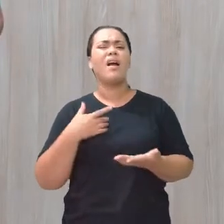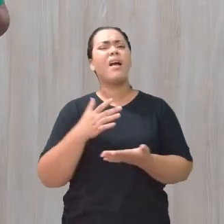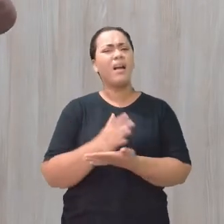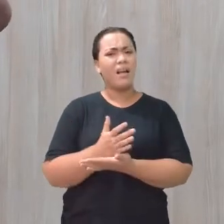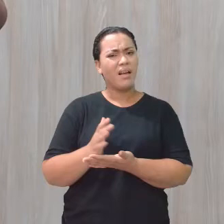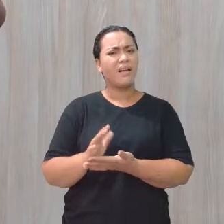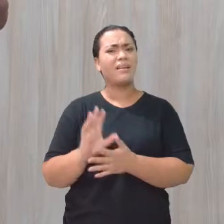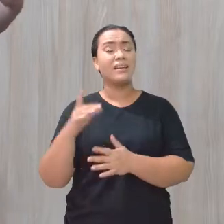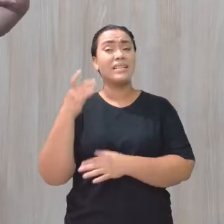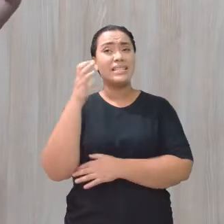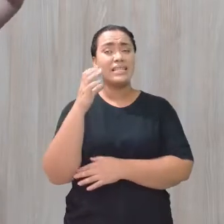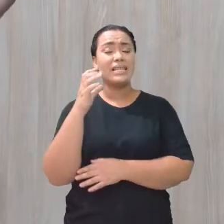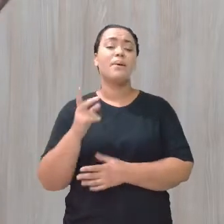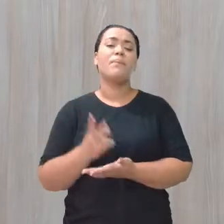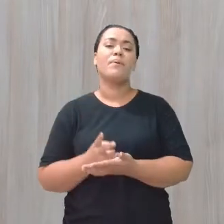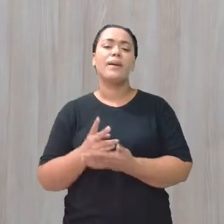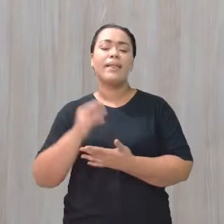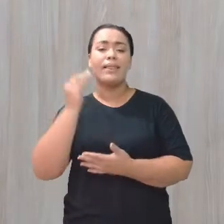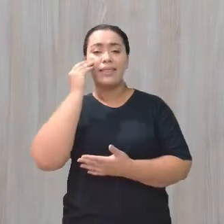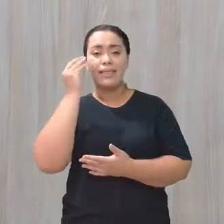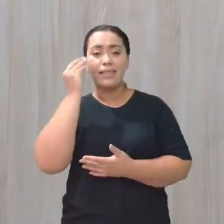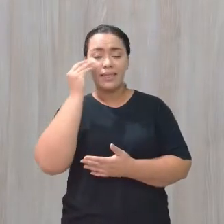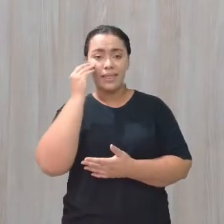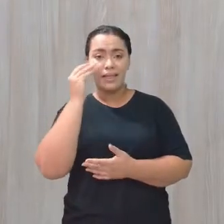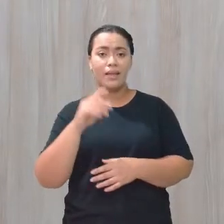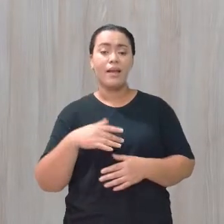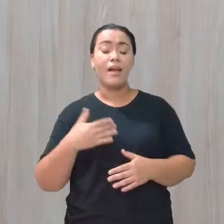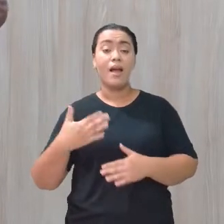outras, a ciência ela sempre tenta, né,